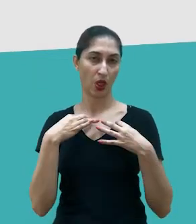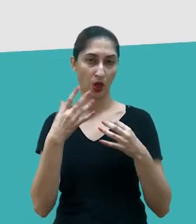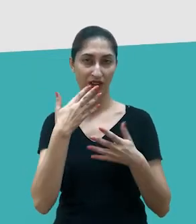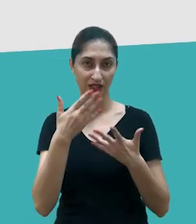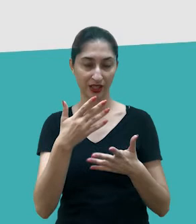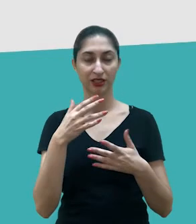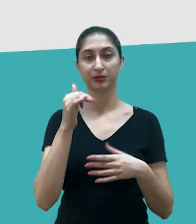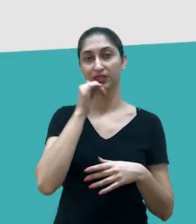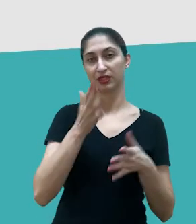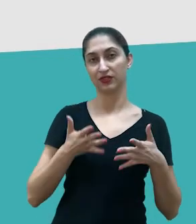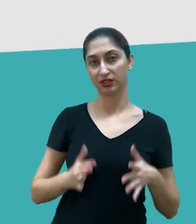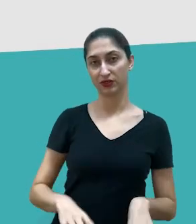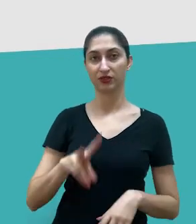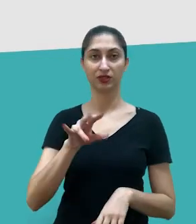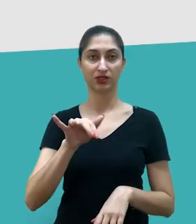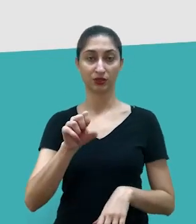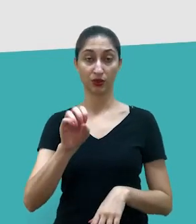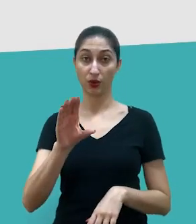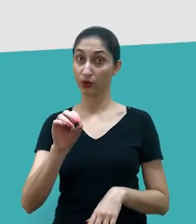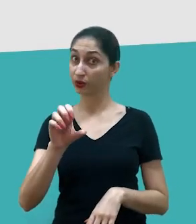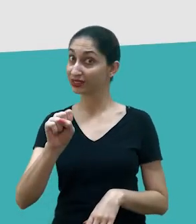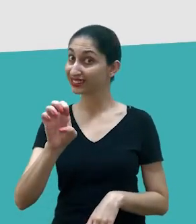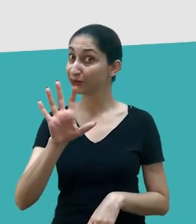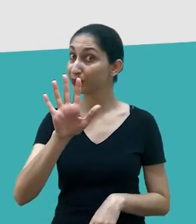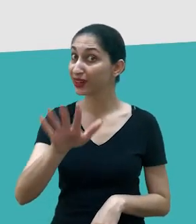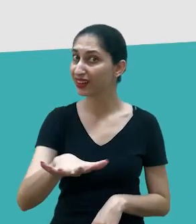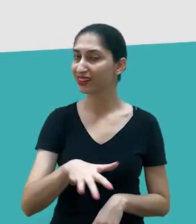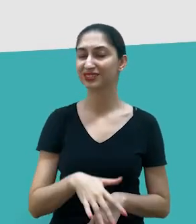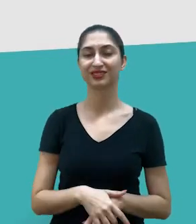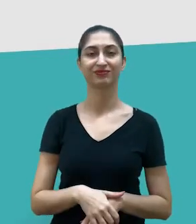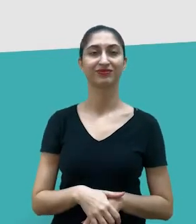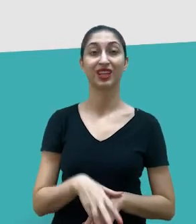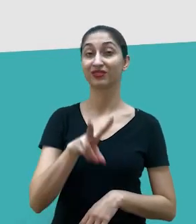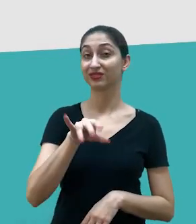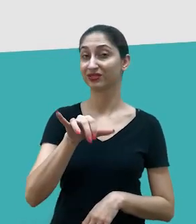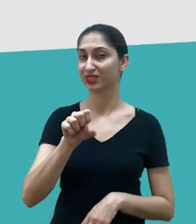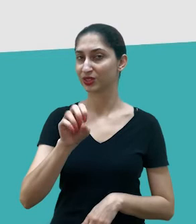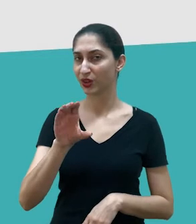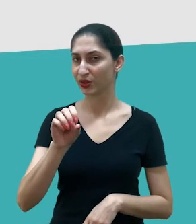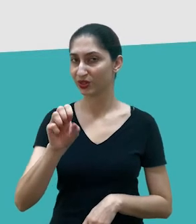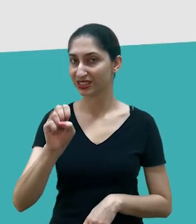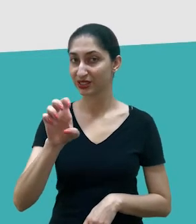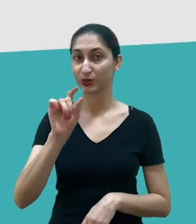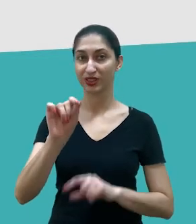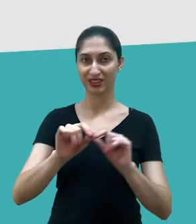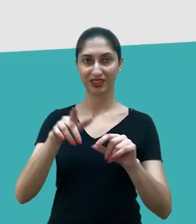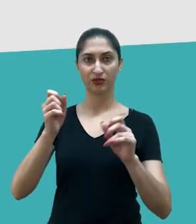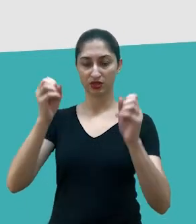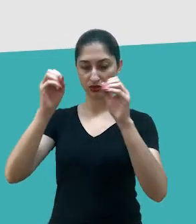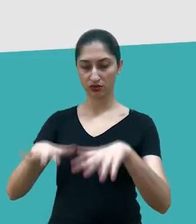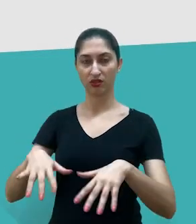as meninas vestidas de viscose. Porém, não é o que a gente faz com a viscose? A gente joga na máquina e ela